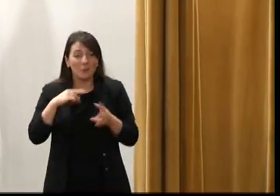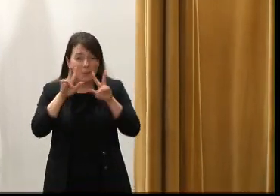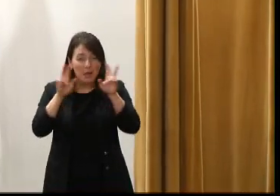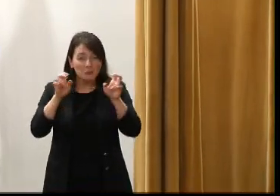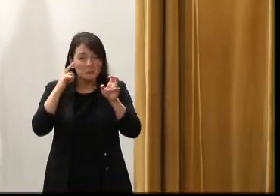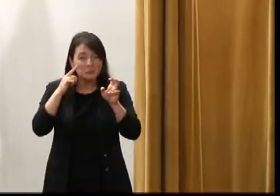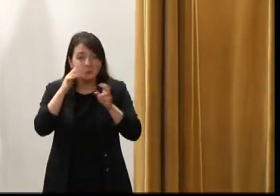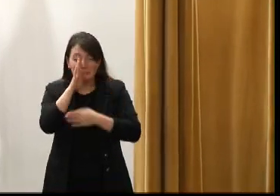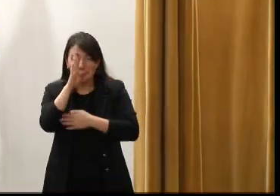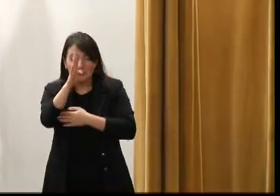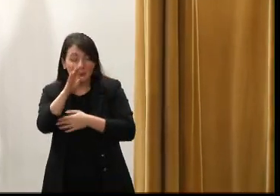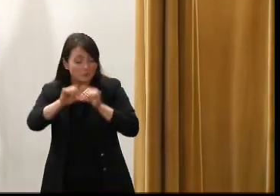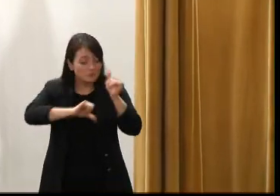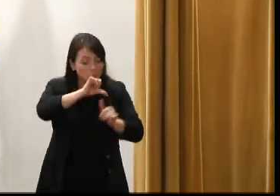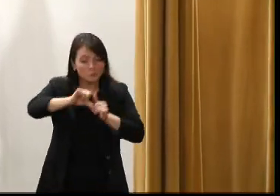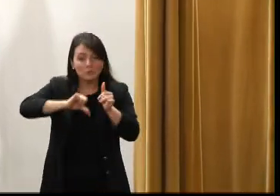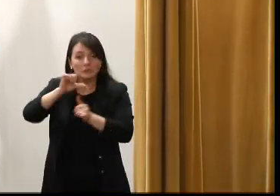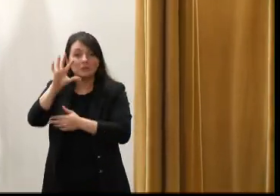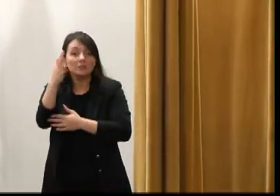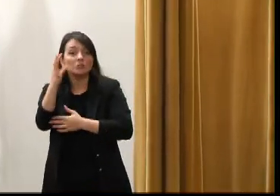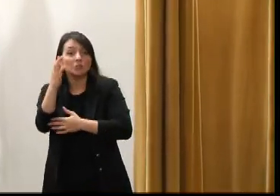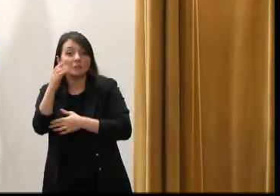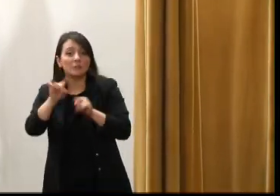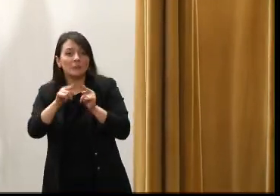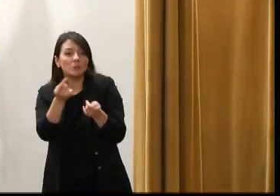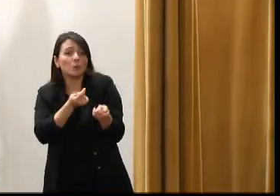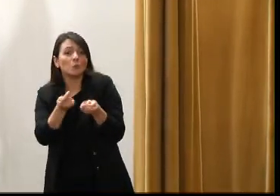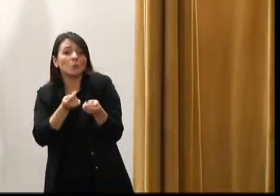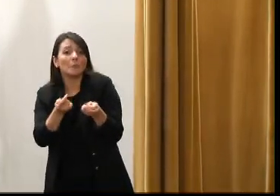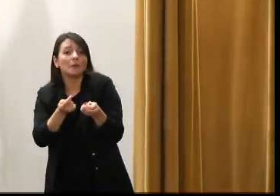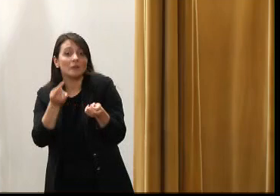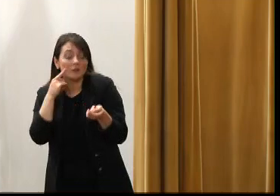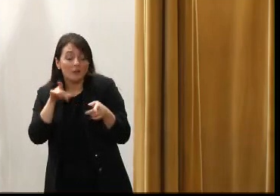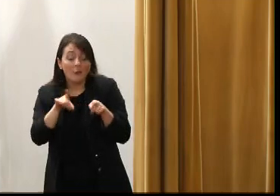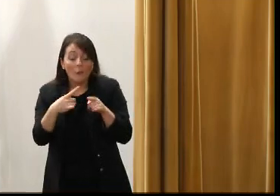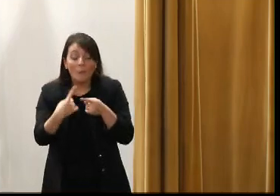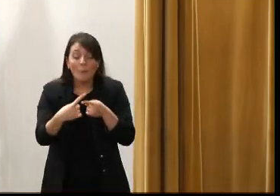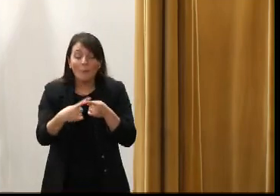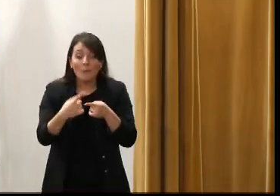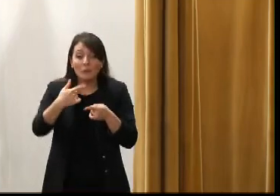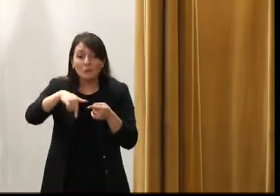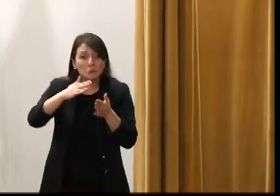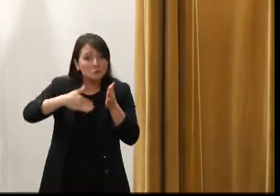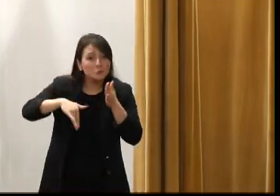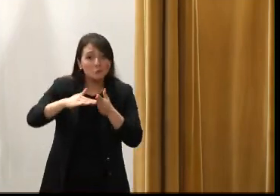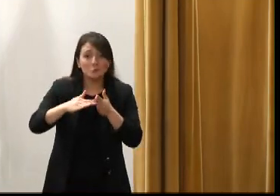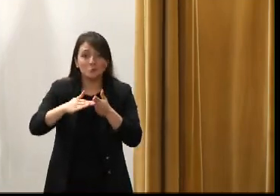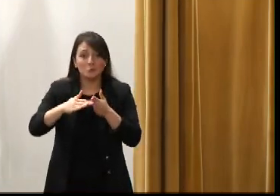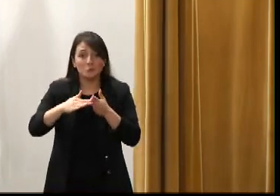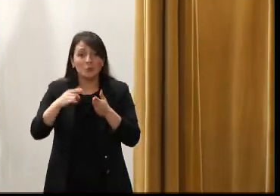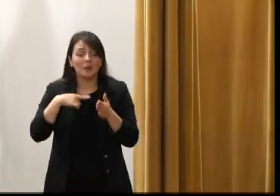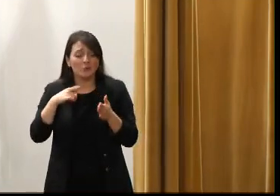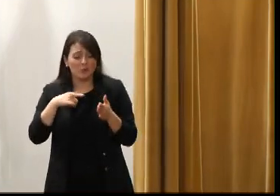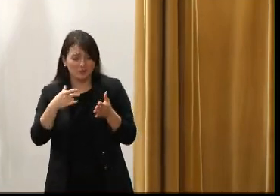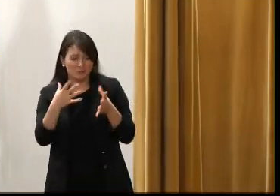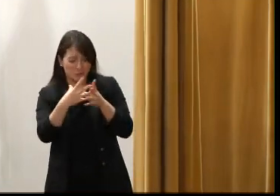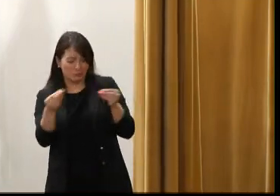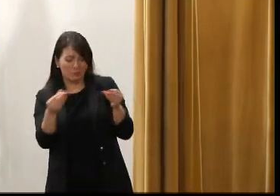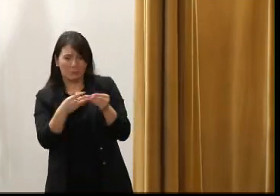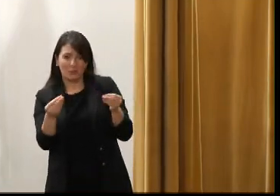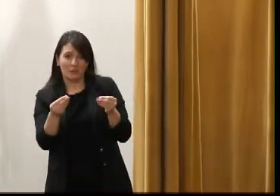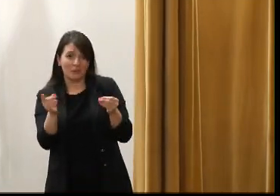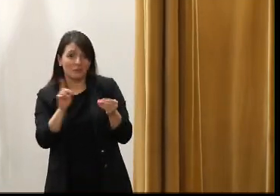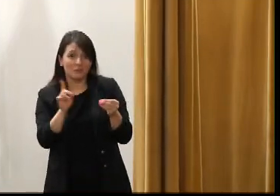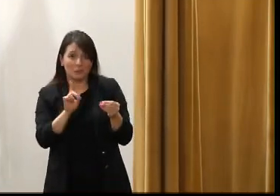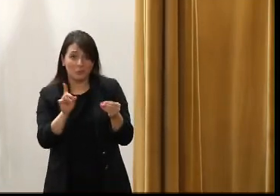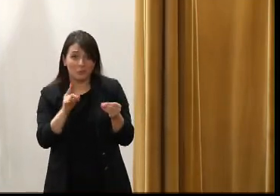mudanças climáticas, mas numa pauta de economia circular, porque tudo aquilo que a gente gera não vai desaparecer. Então,